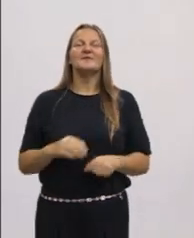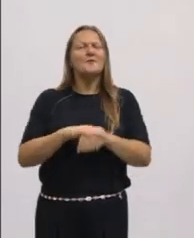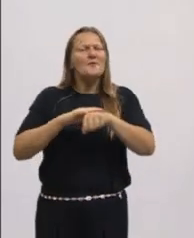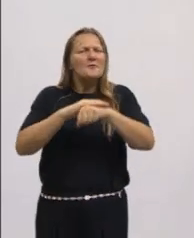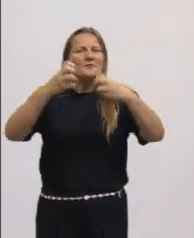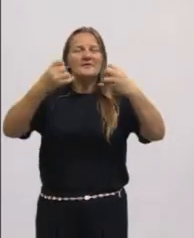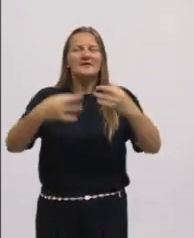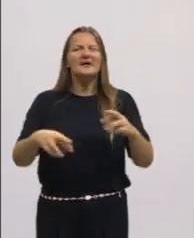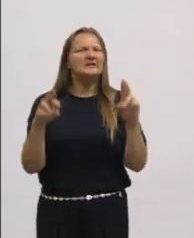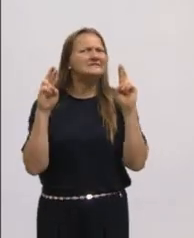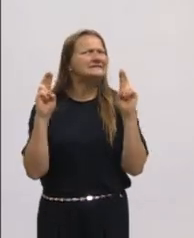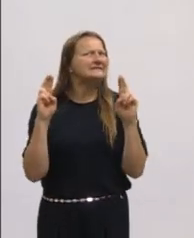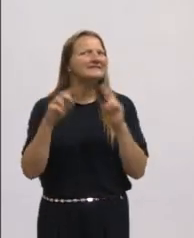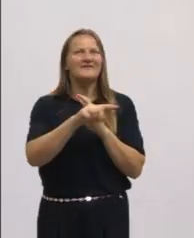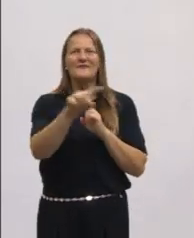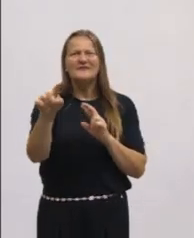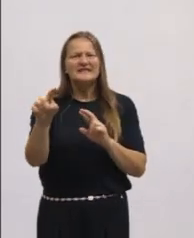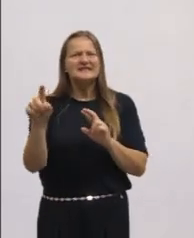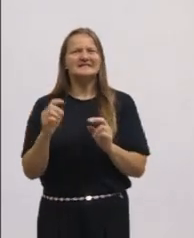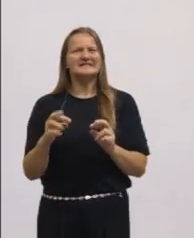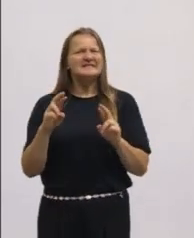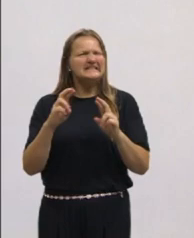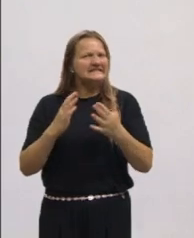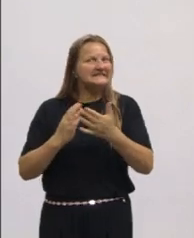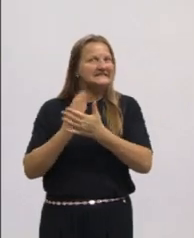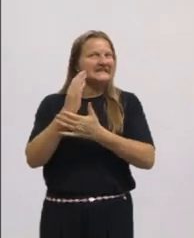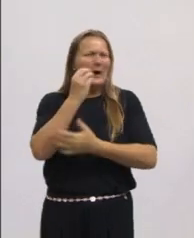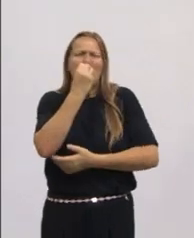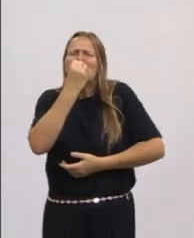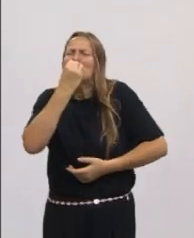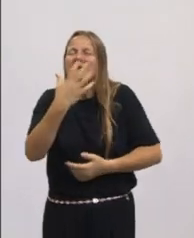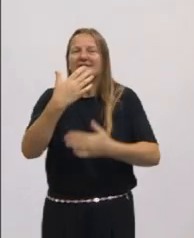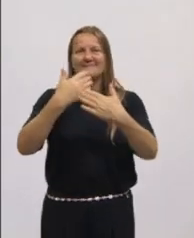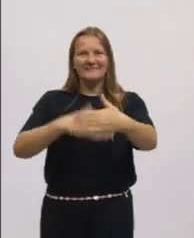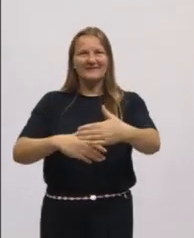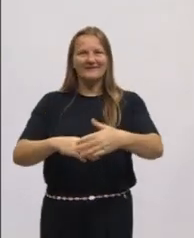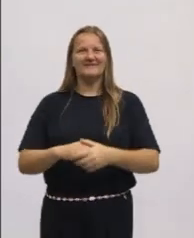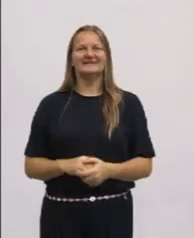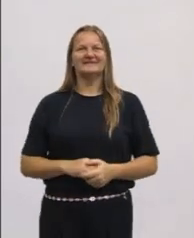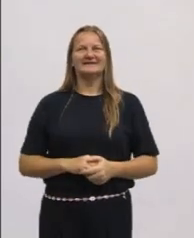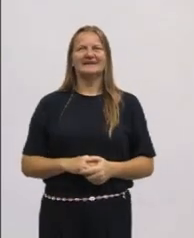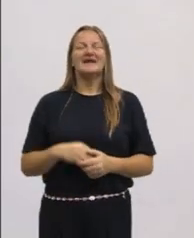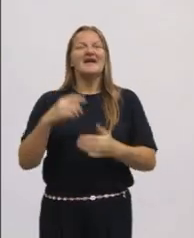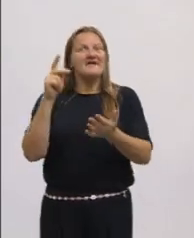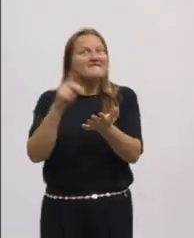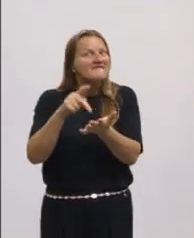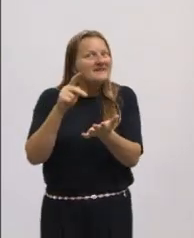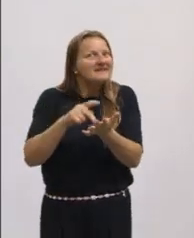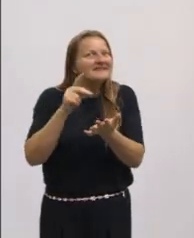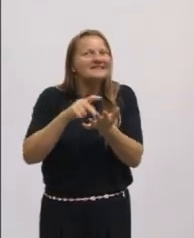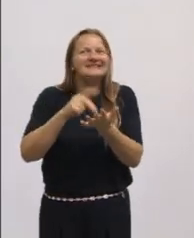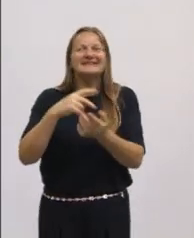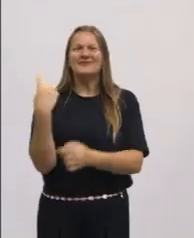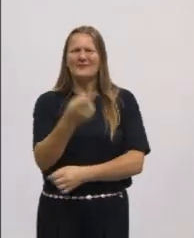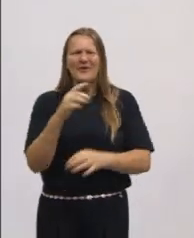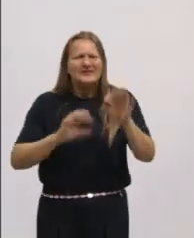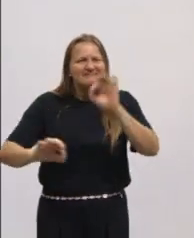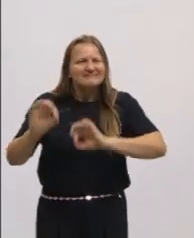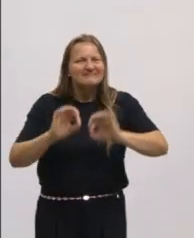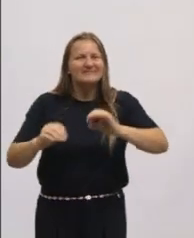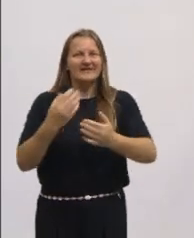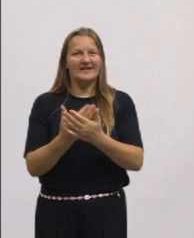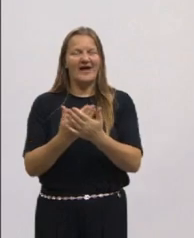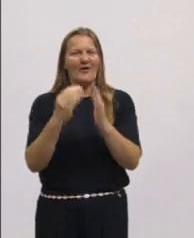Tá torcendo muito para vocês que vocês tenham ido bem na prova né O que o Douglas falou é verdade a gente preparou muito bem